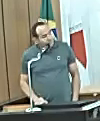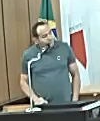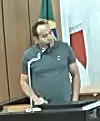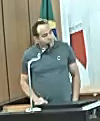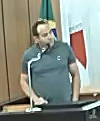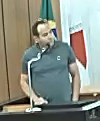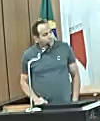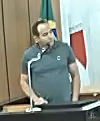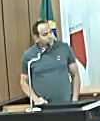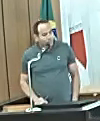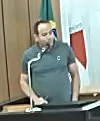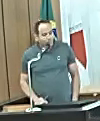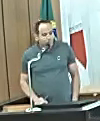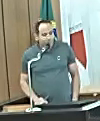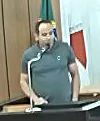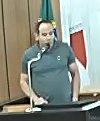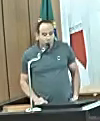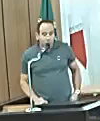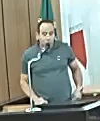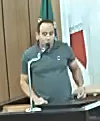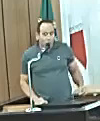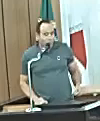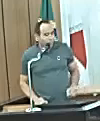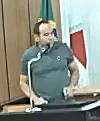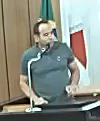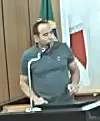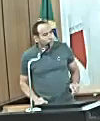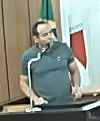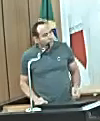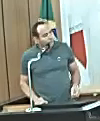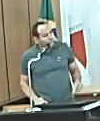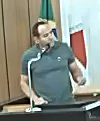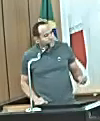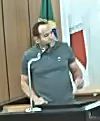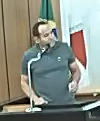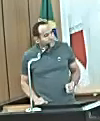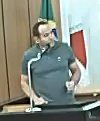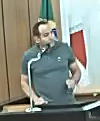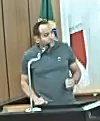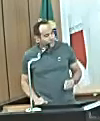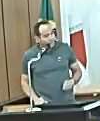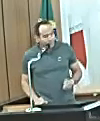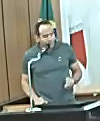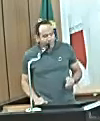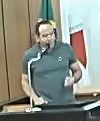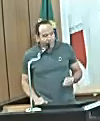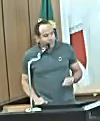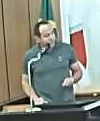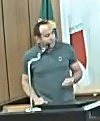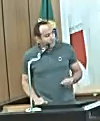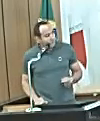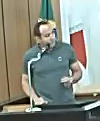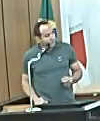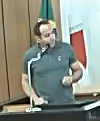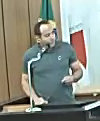levados de vícios espero com o senhor como pessoa do direito bem esclarecida e notadamente